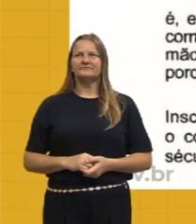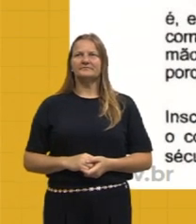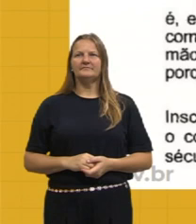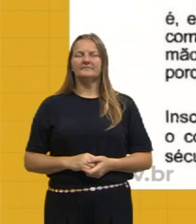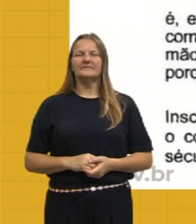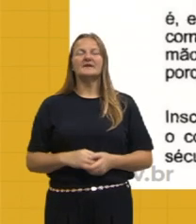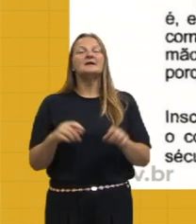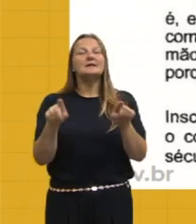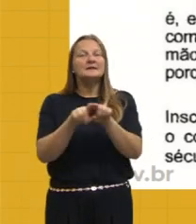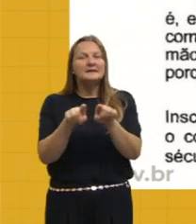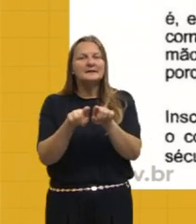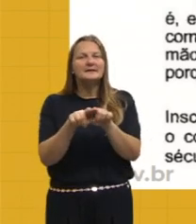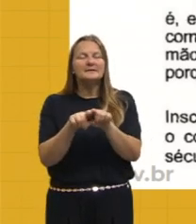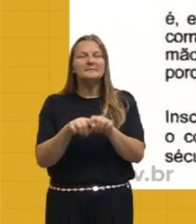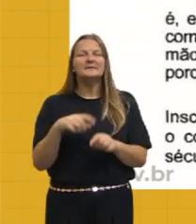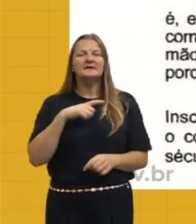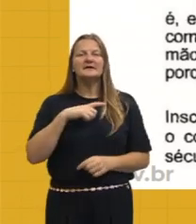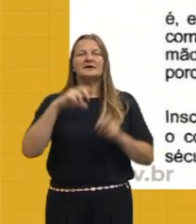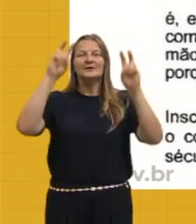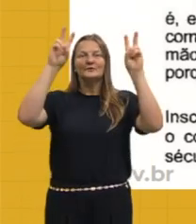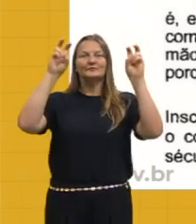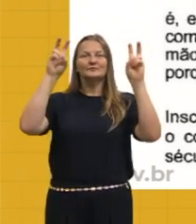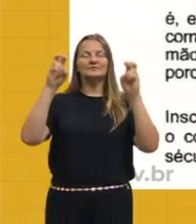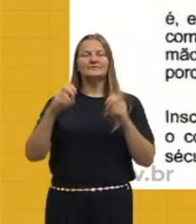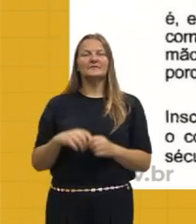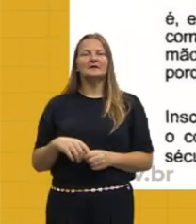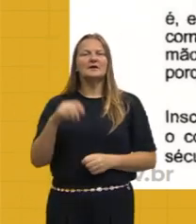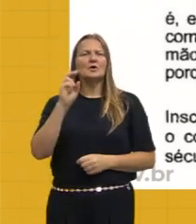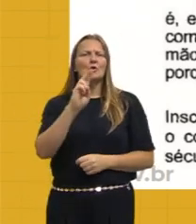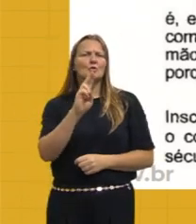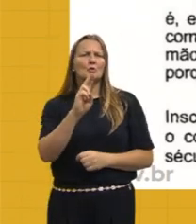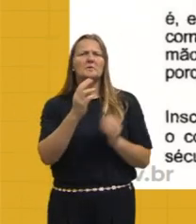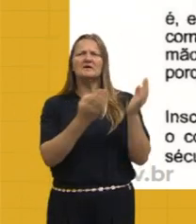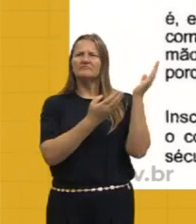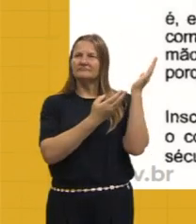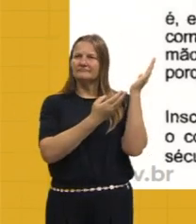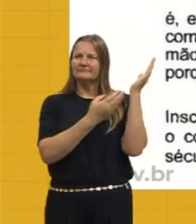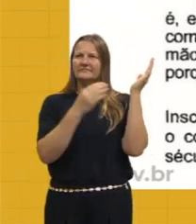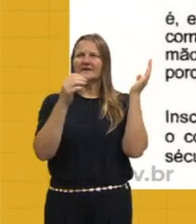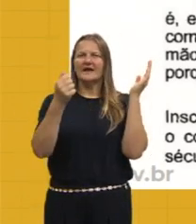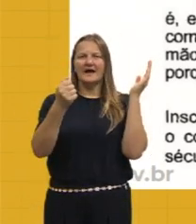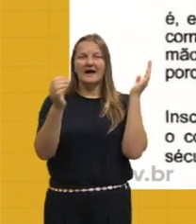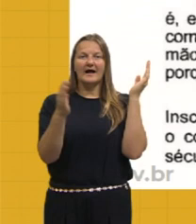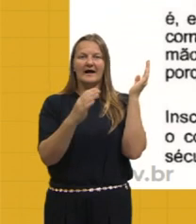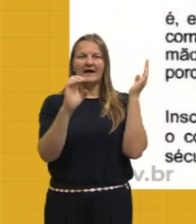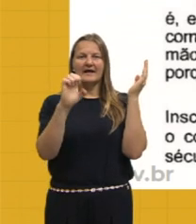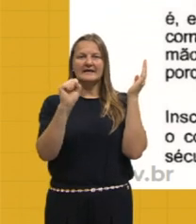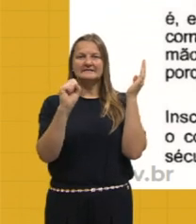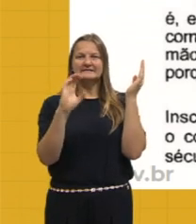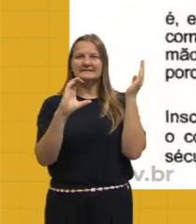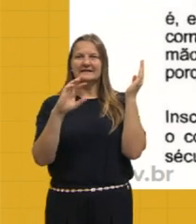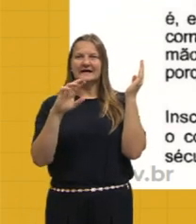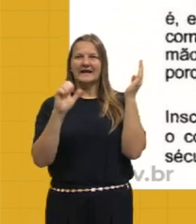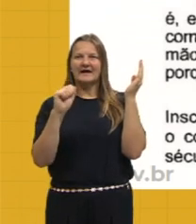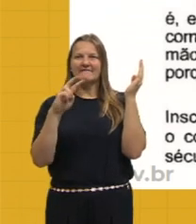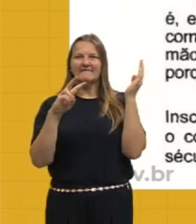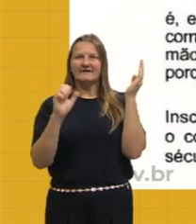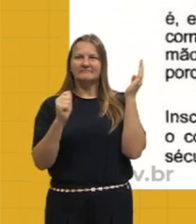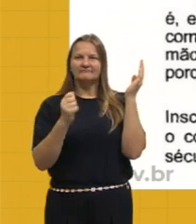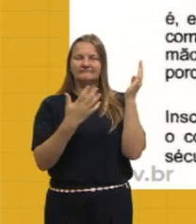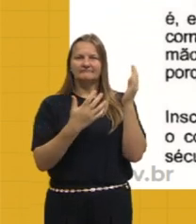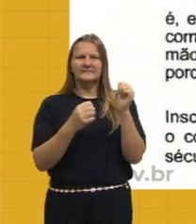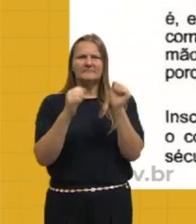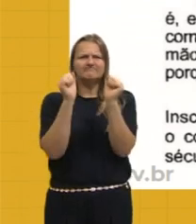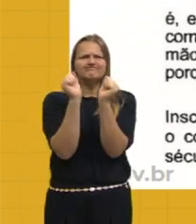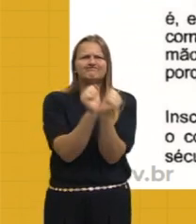outra questão também era intitulada a Escrava né foi vista esse conteúdo foi trazido Então por